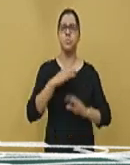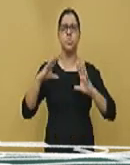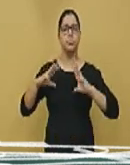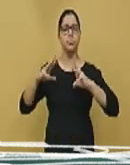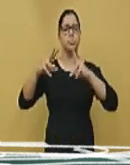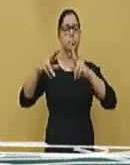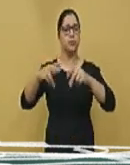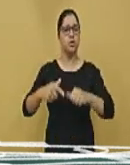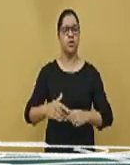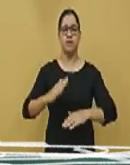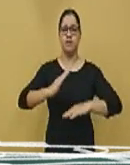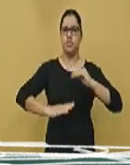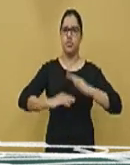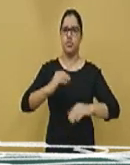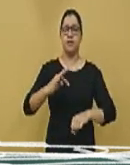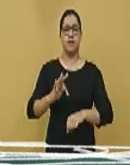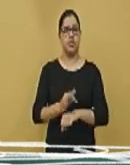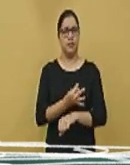os técnicos,